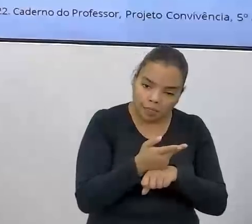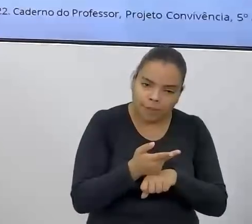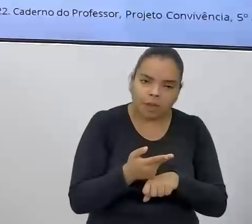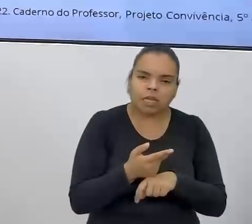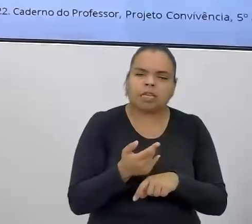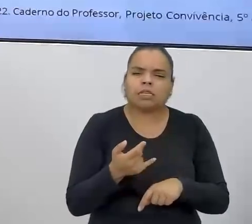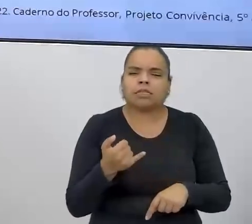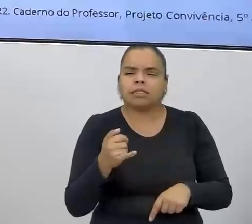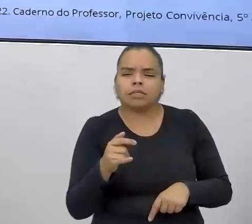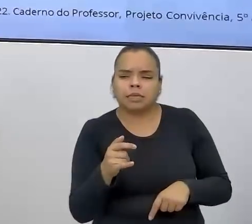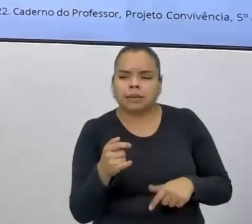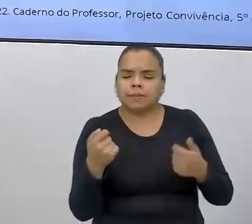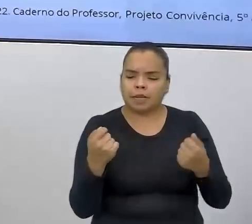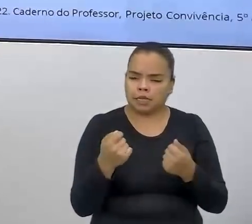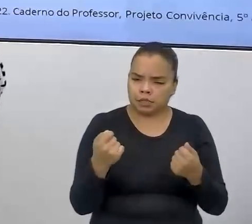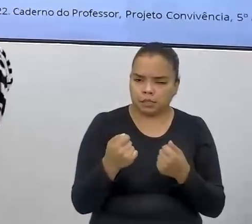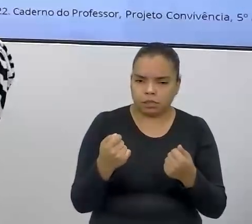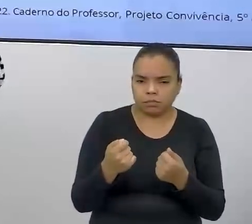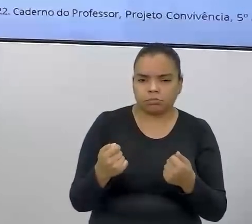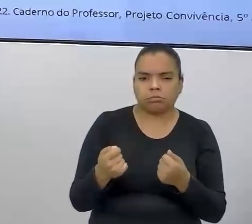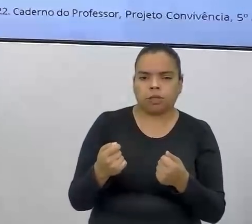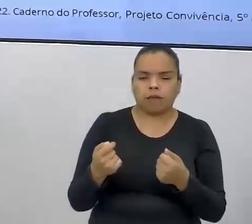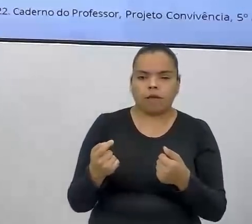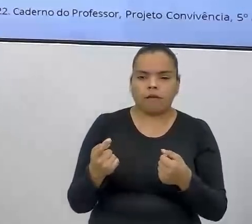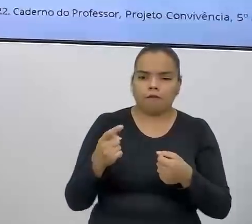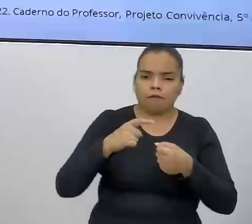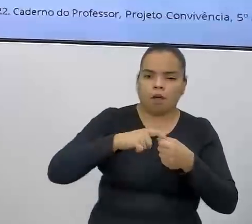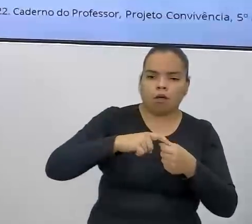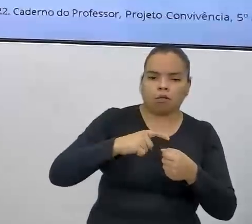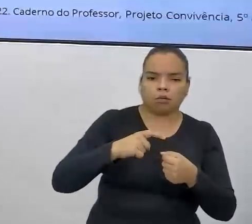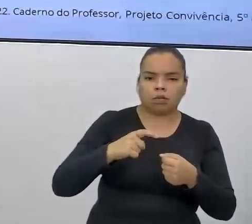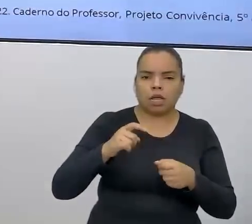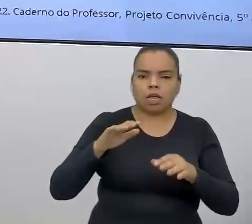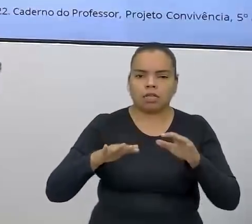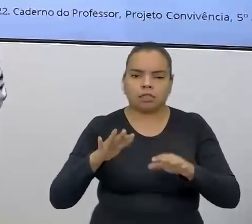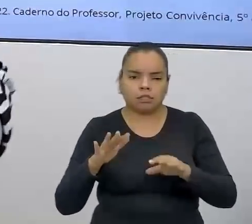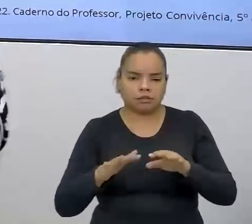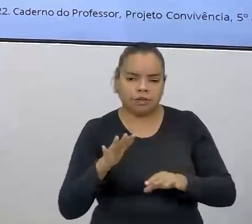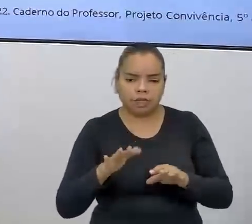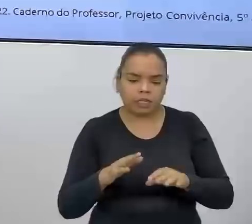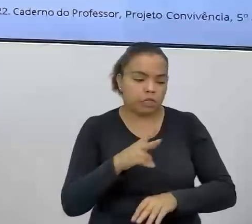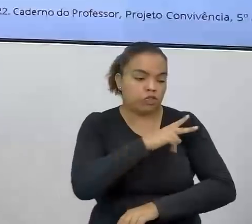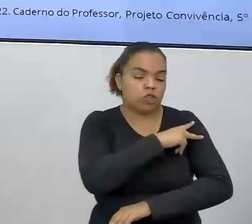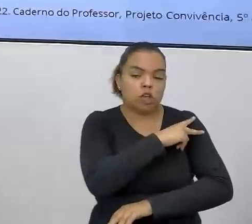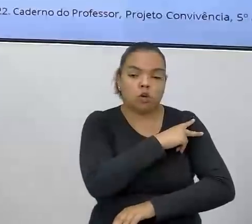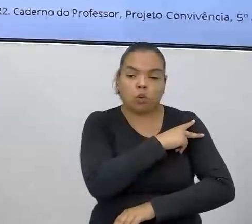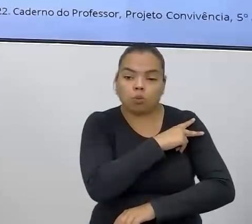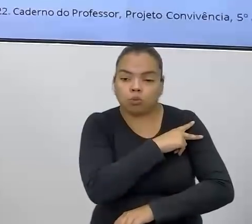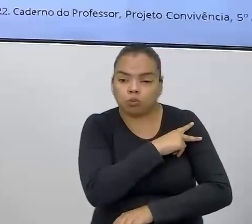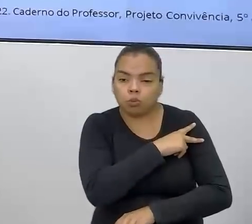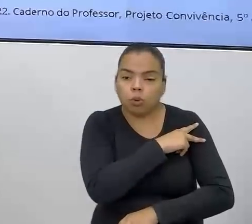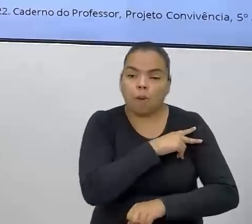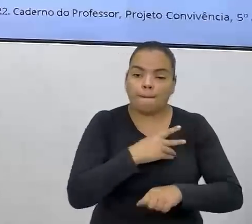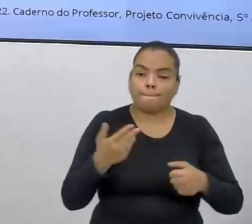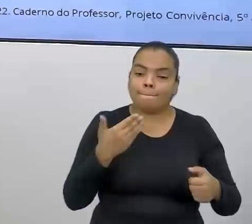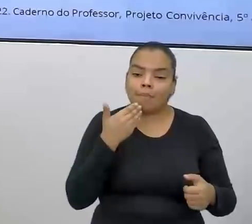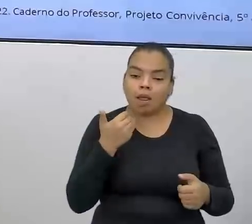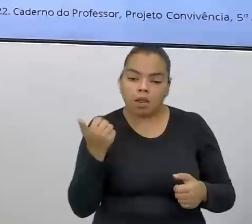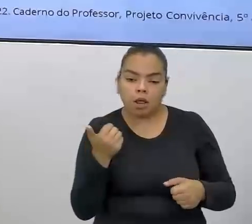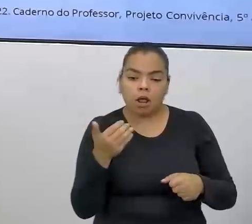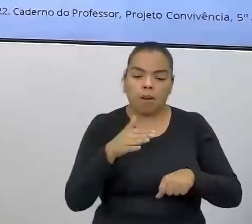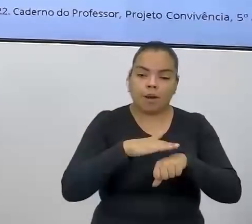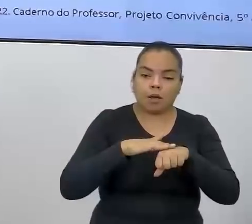não olhar se a proposta do segundo ano atende melhor ao que você precisa discutir com o seu quarto, quinto ano agora? Então, a gente